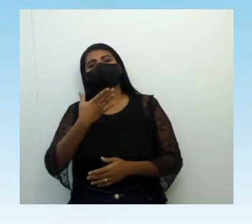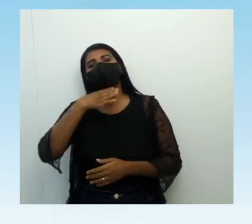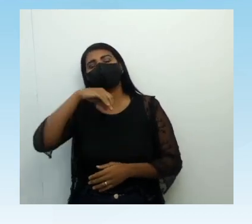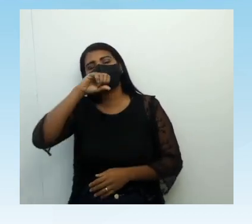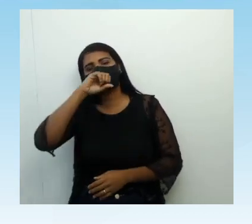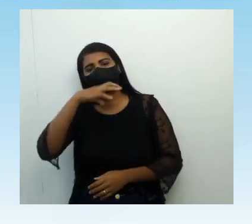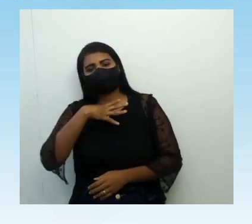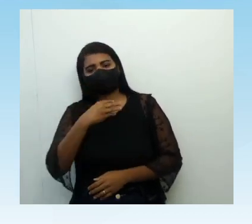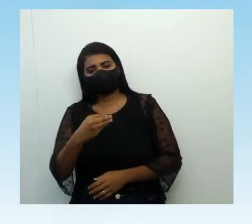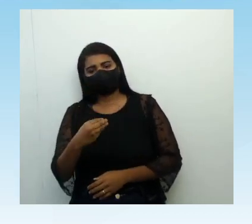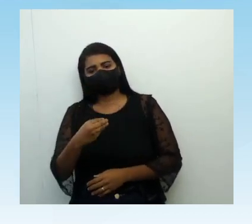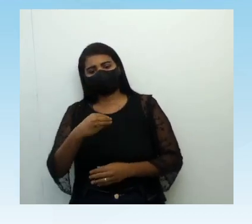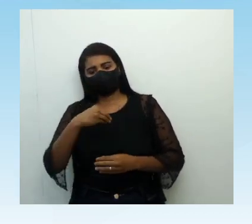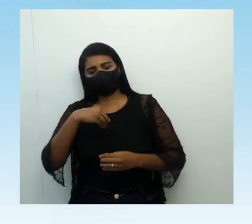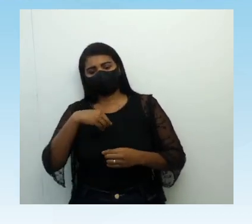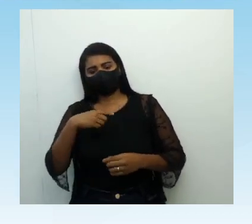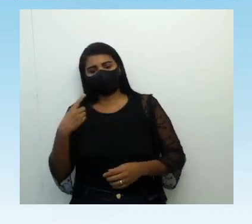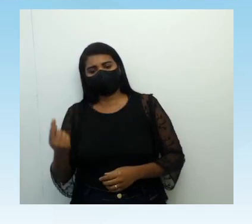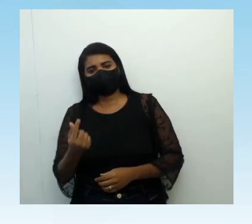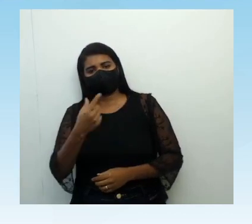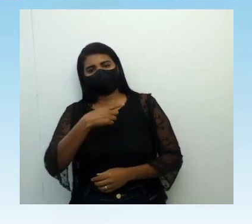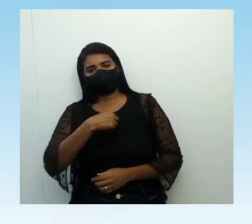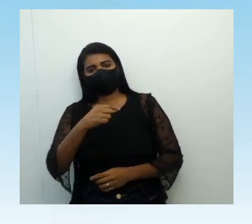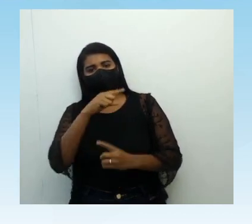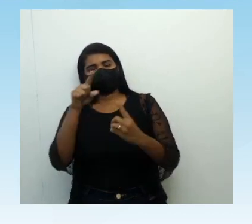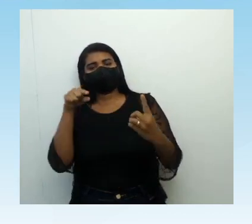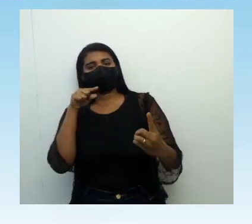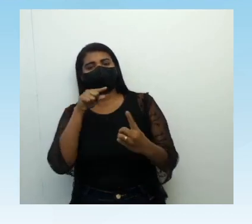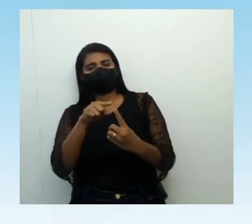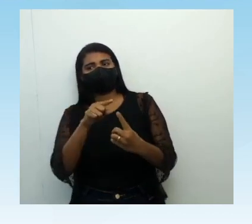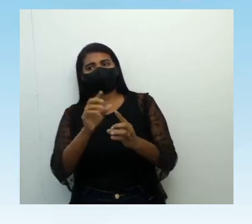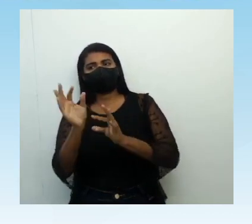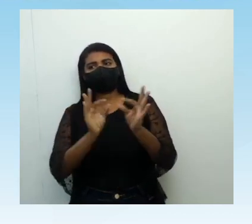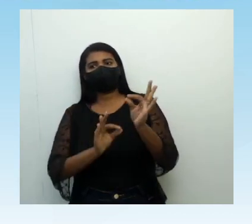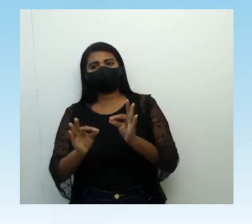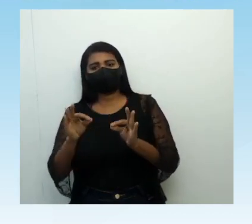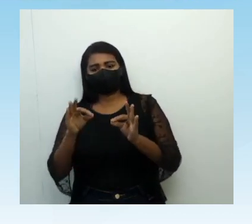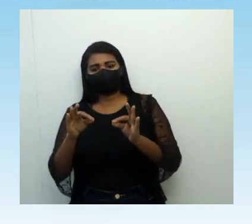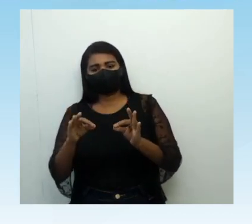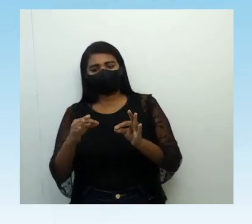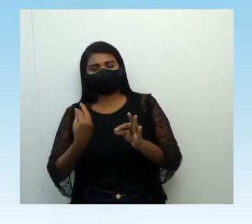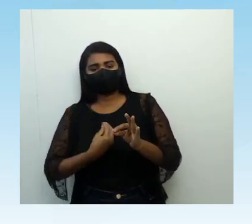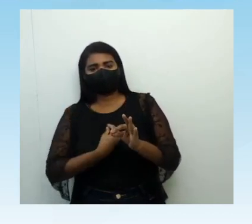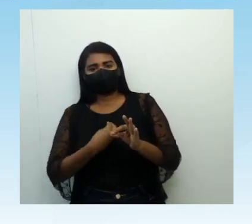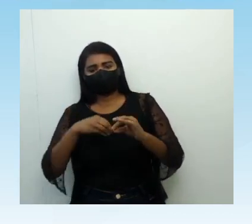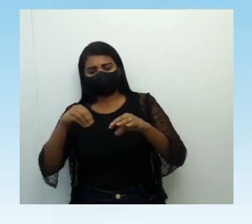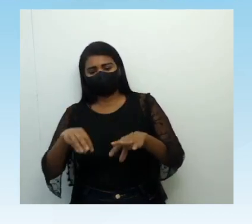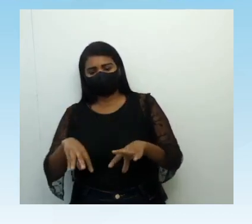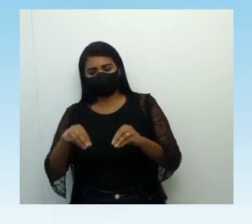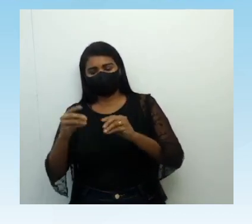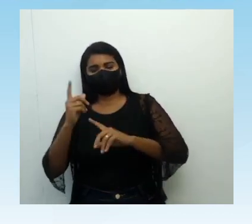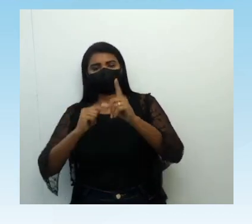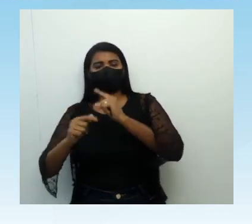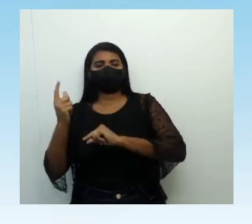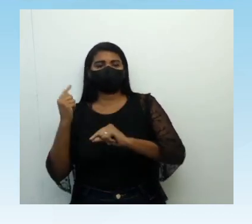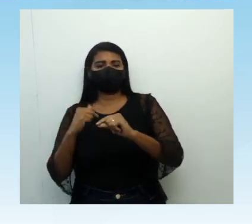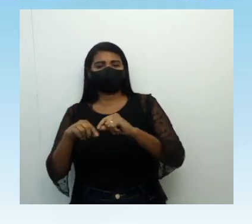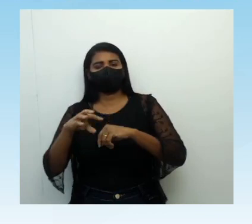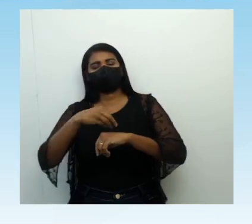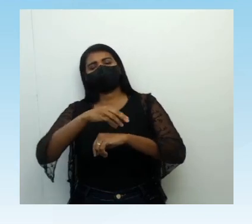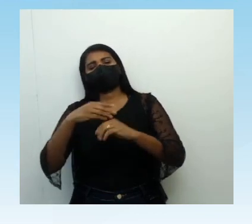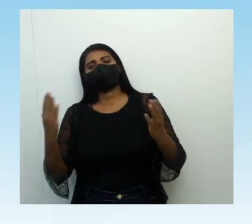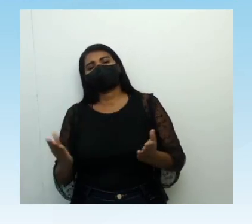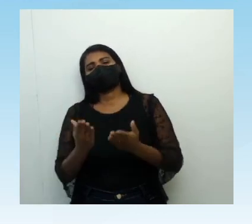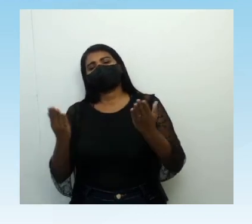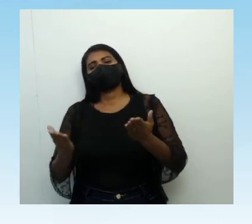para filho. Elas tinham objetivo de produzir e ocupar as terras. Essa produção econômica foi estimulada. Por